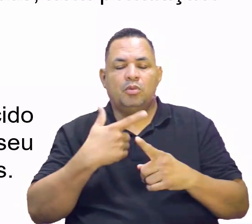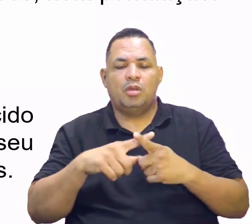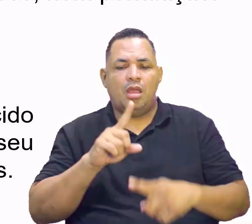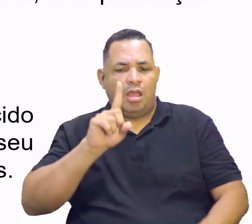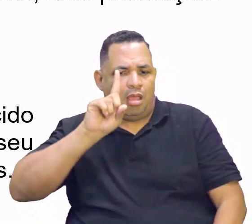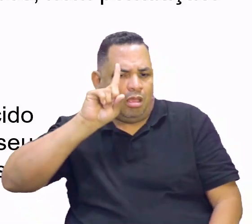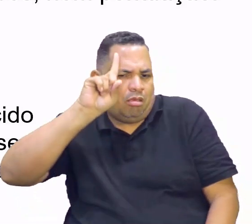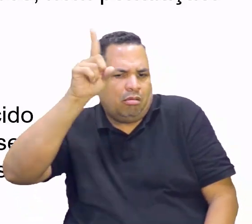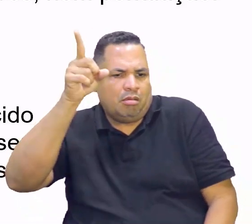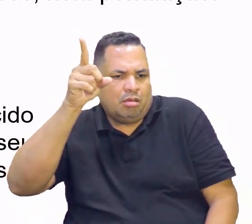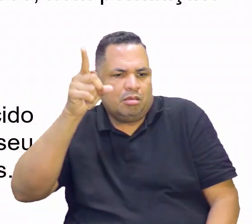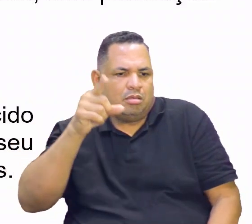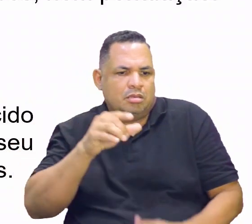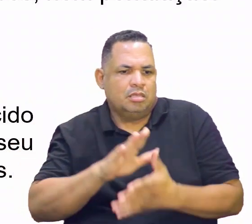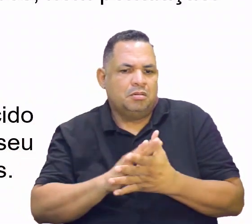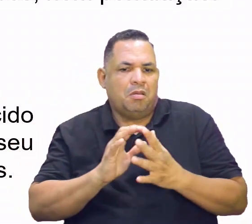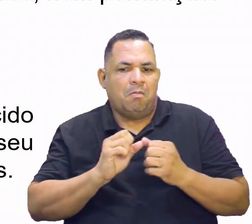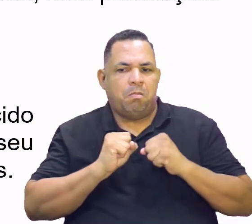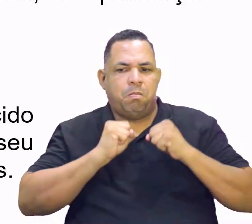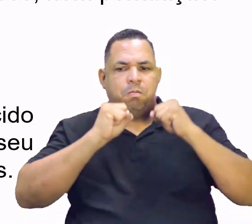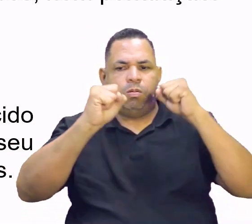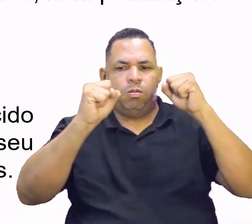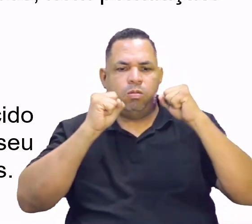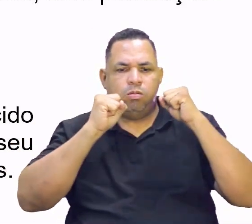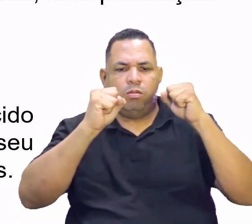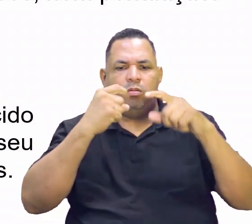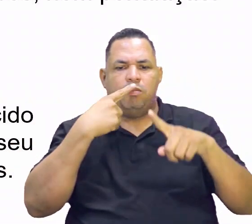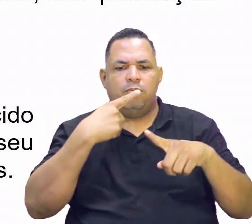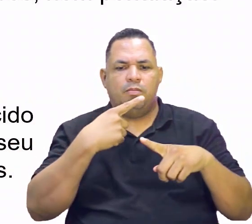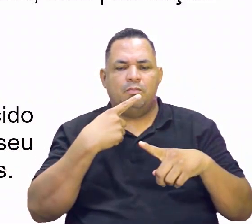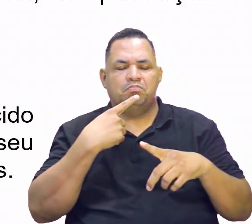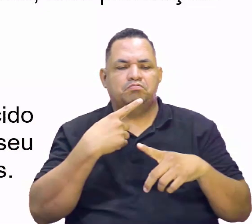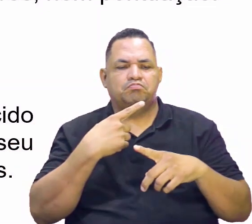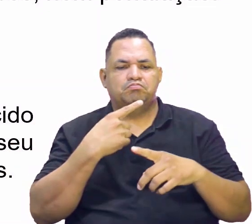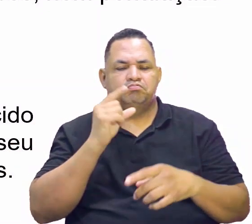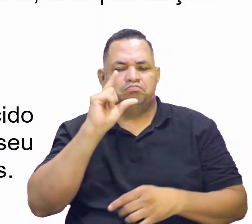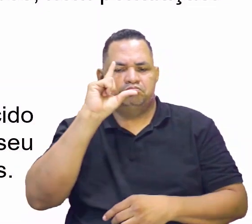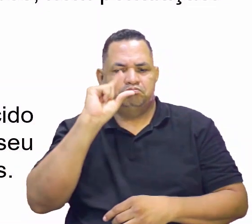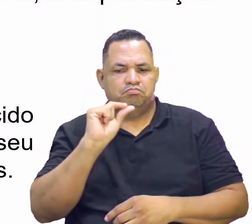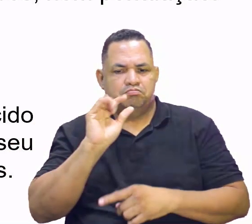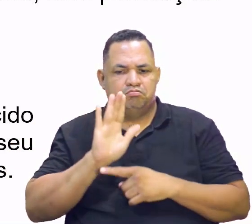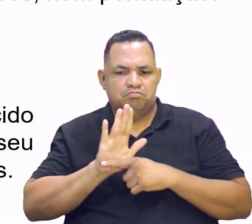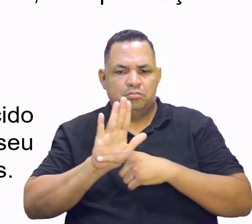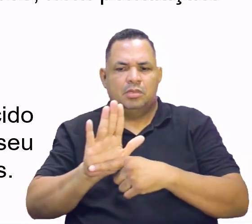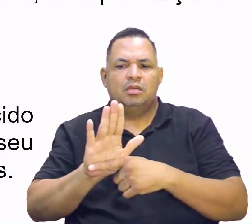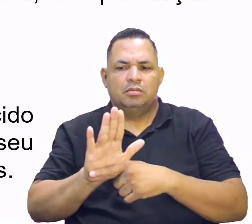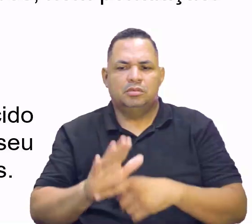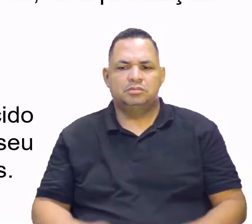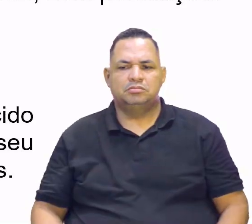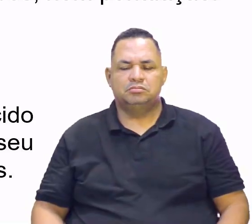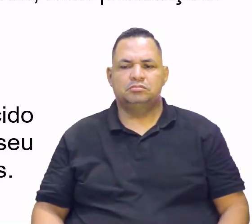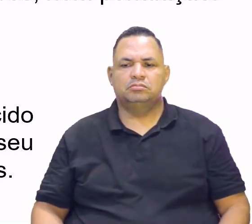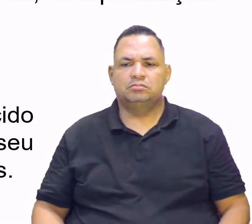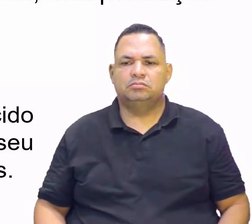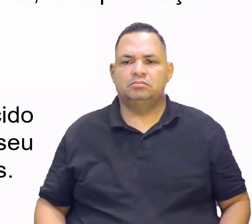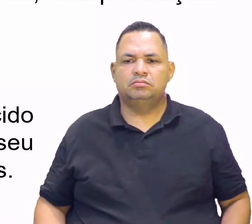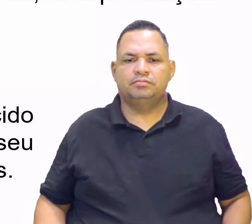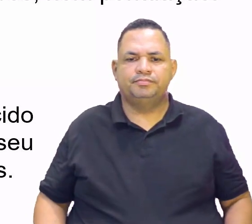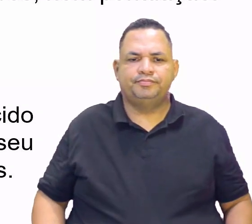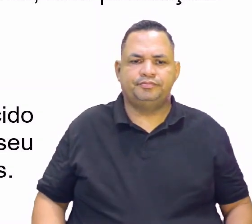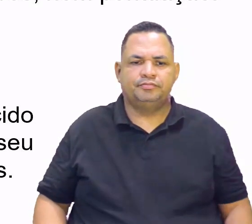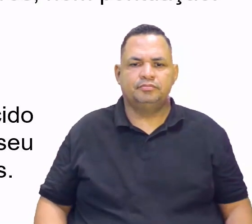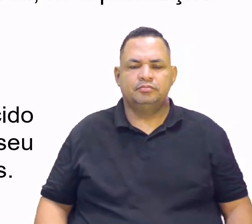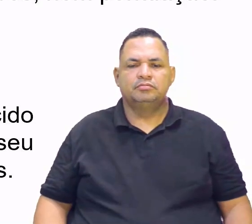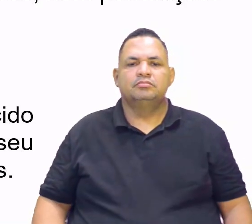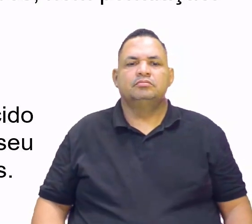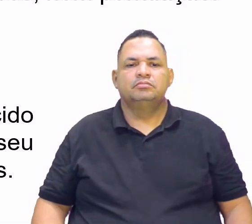pela radicalidade do seu manifesto, mas que pouco contribuiu em termos. Tá? Então já vimos